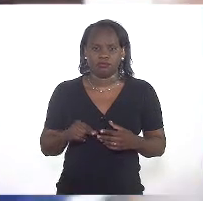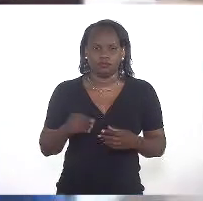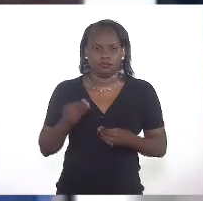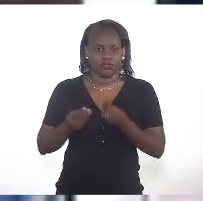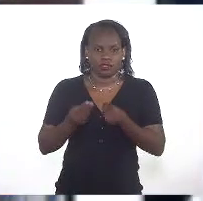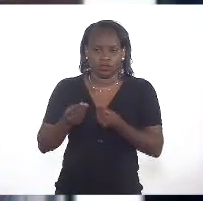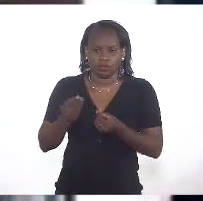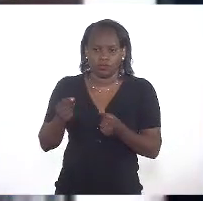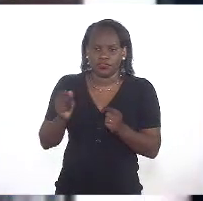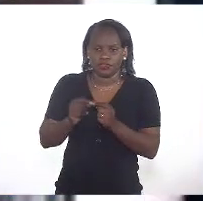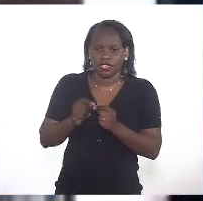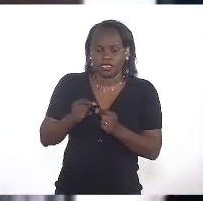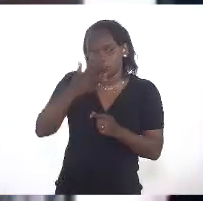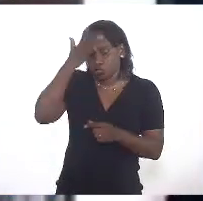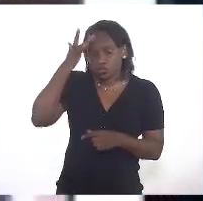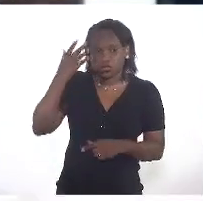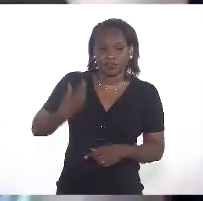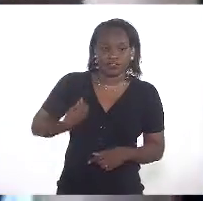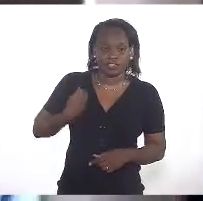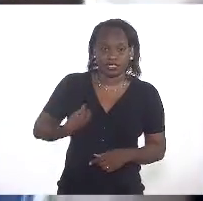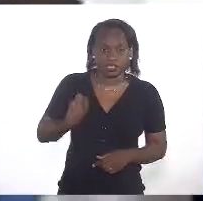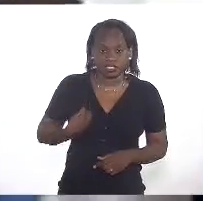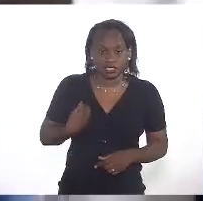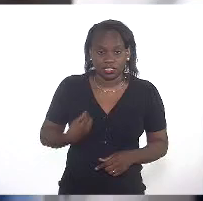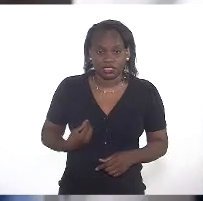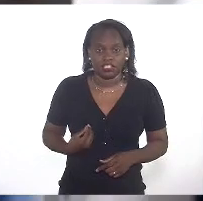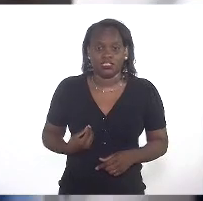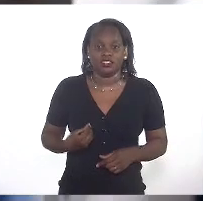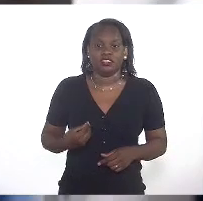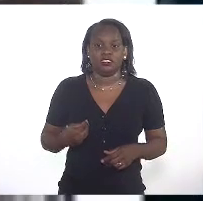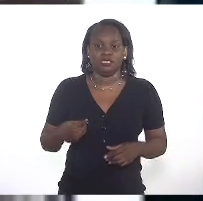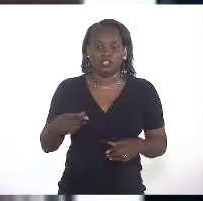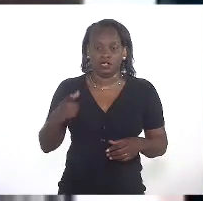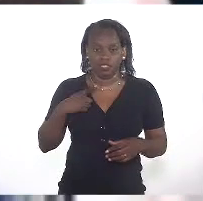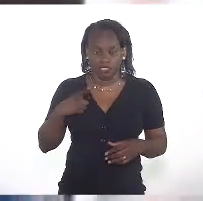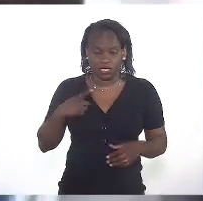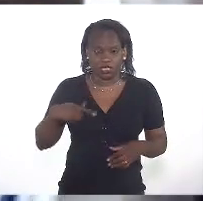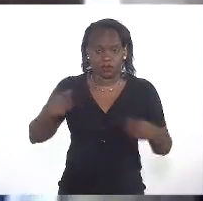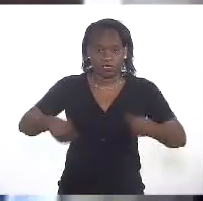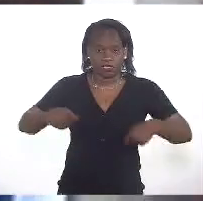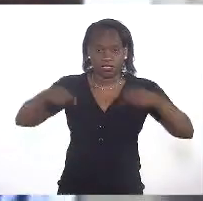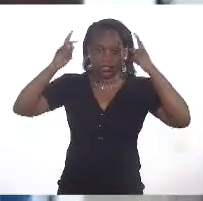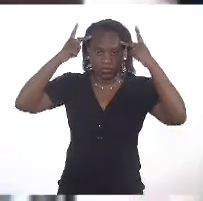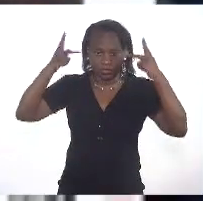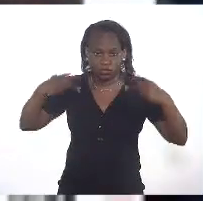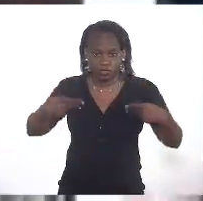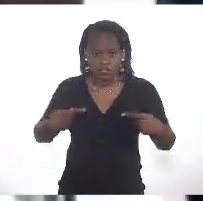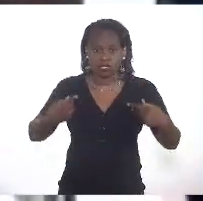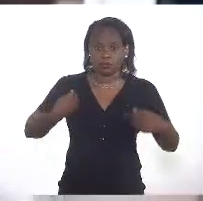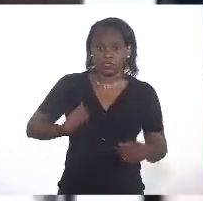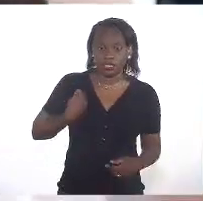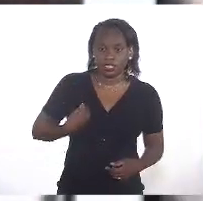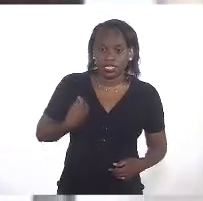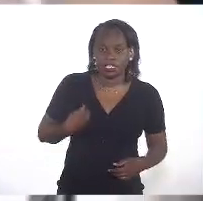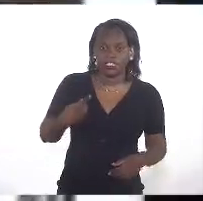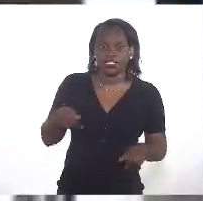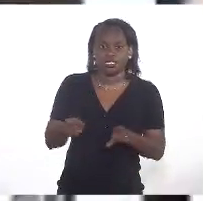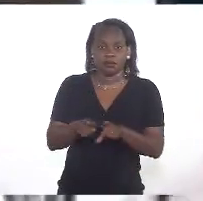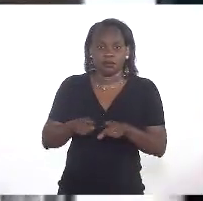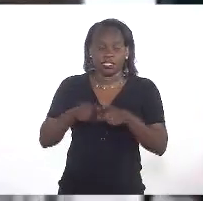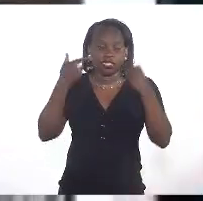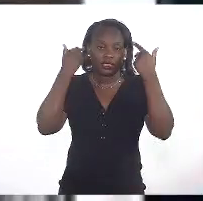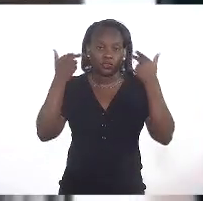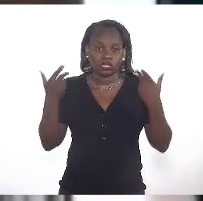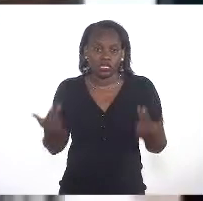formas de vida onde tem a presença do humano, onde tem a presença do